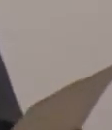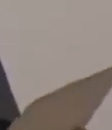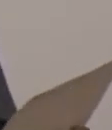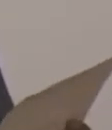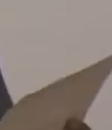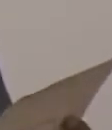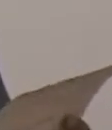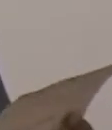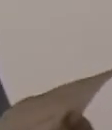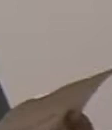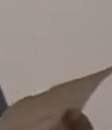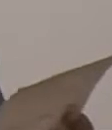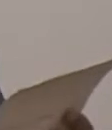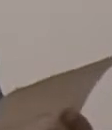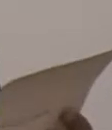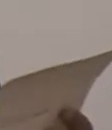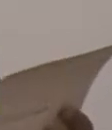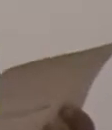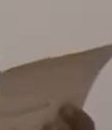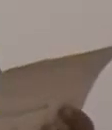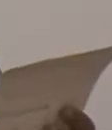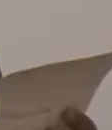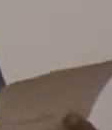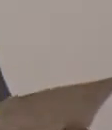trabalho infantil que ainda existe no nosso município.